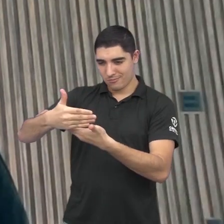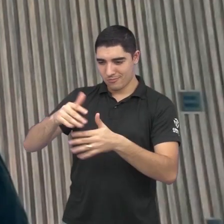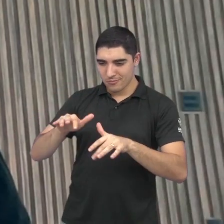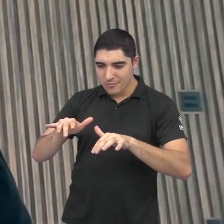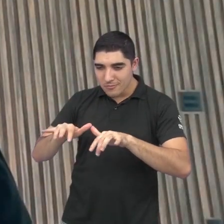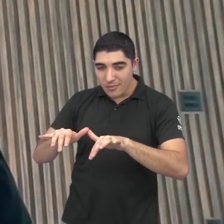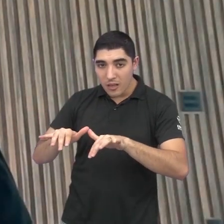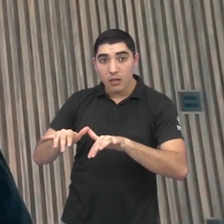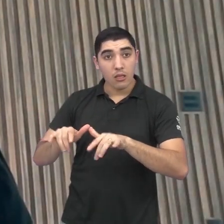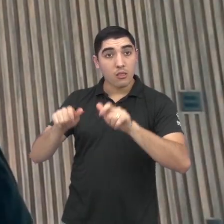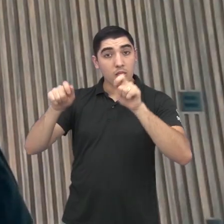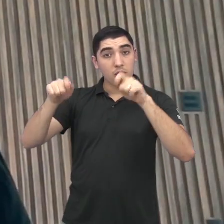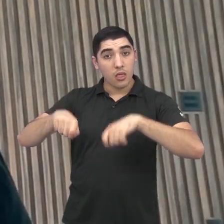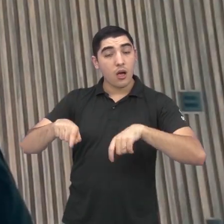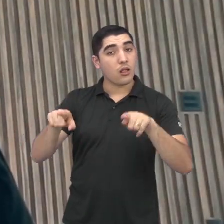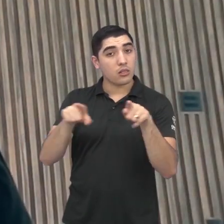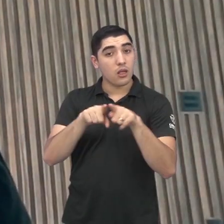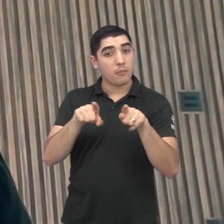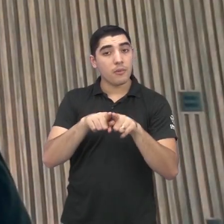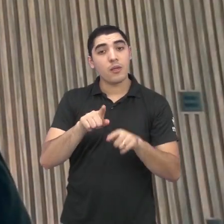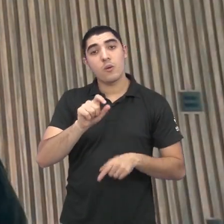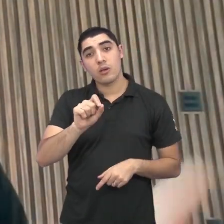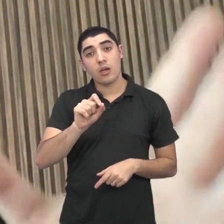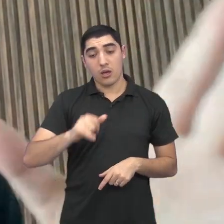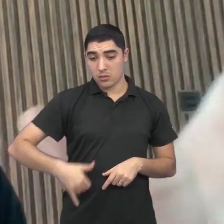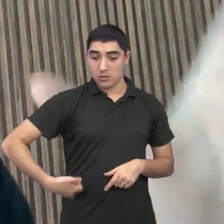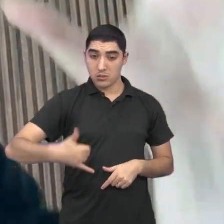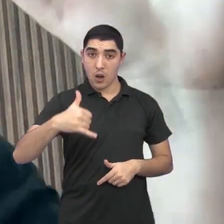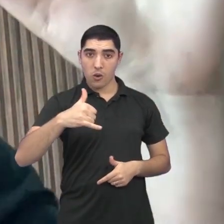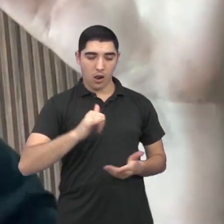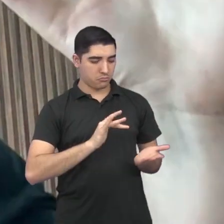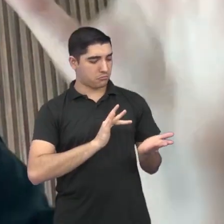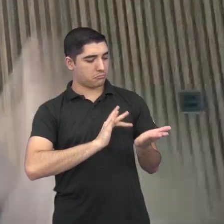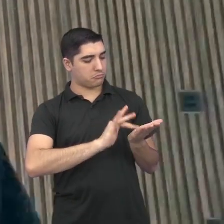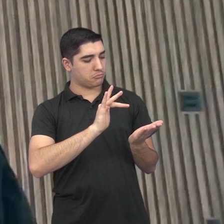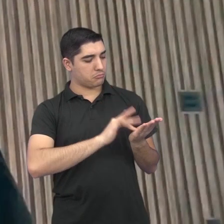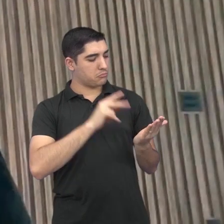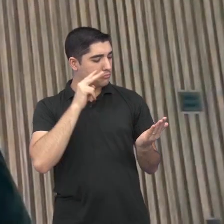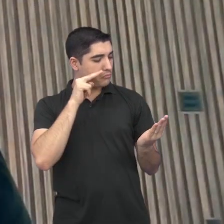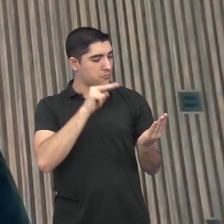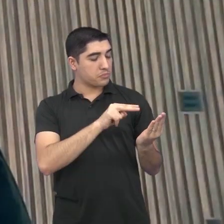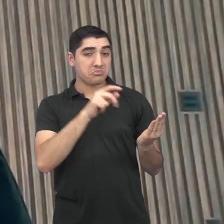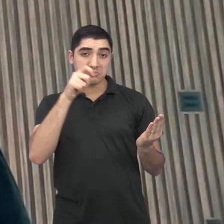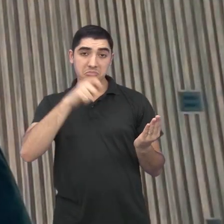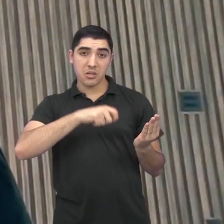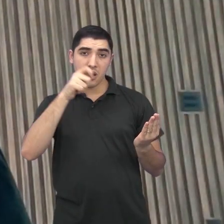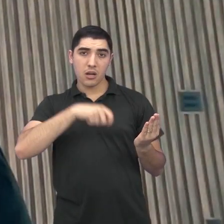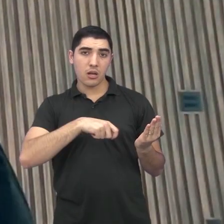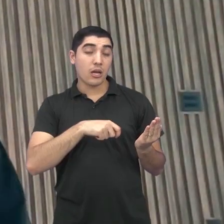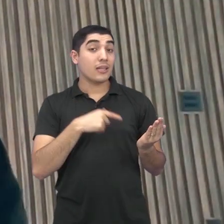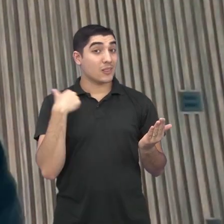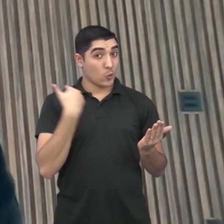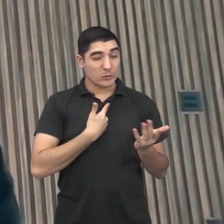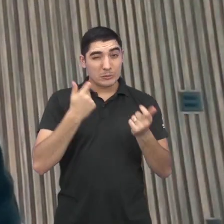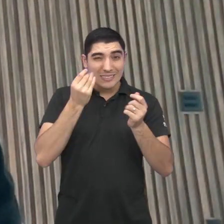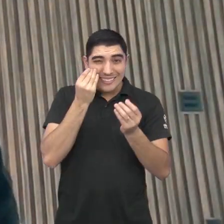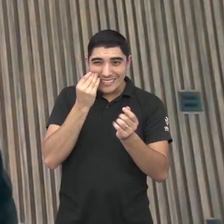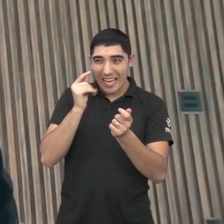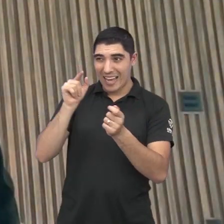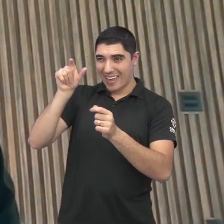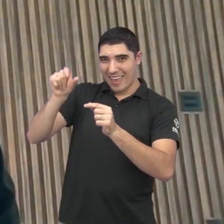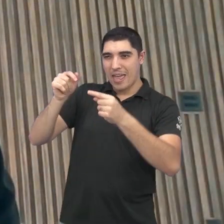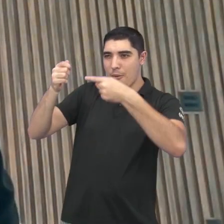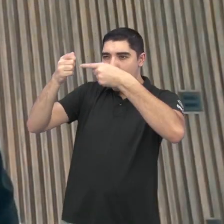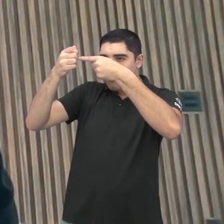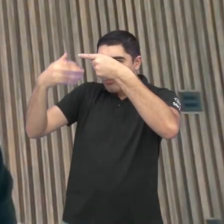ser visualizada também numa versão de celular. Então, a gente tem que pensar como que a gente vai caber todo esse menu, todos esses calls